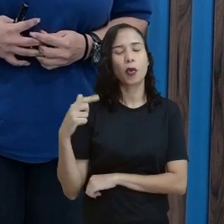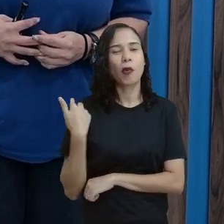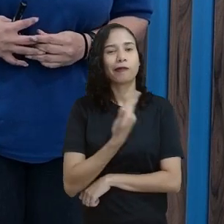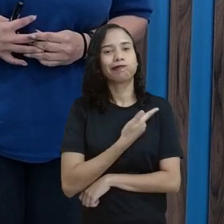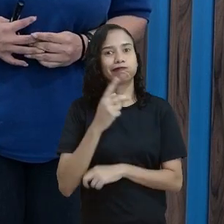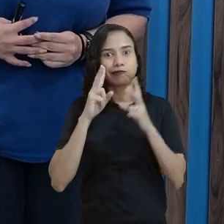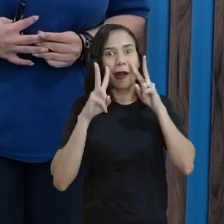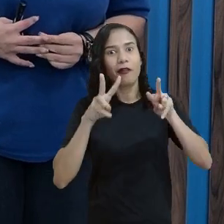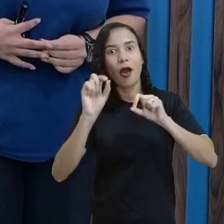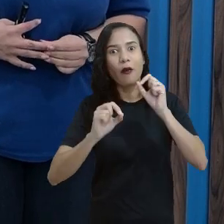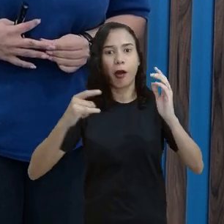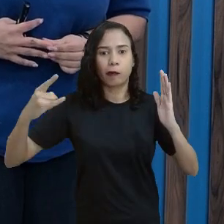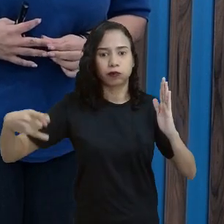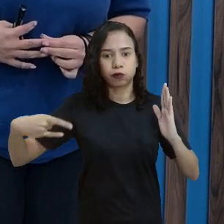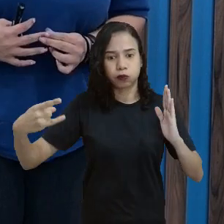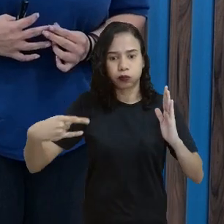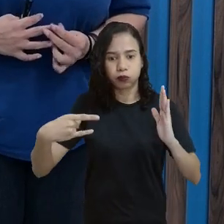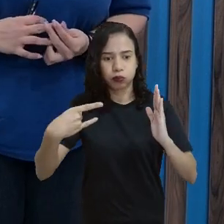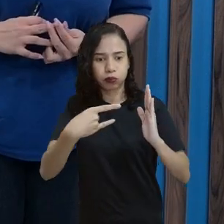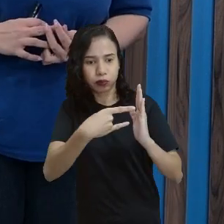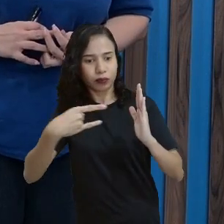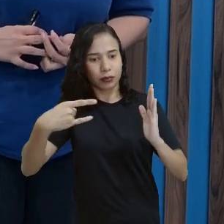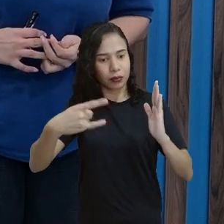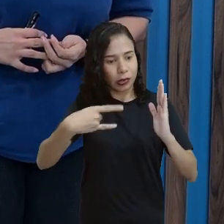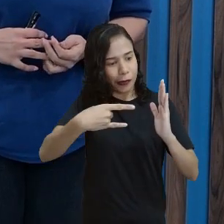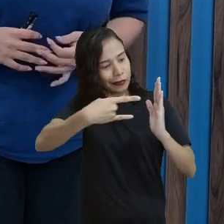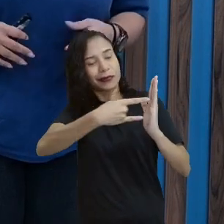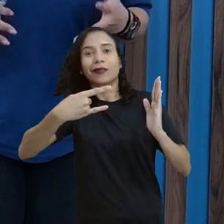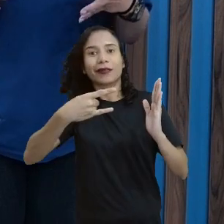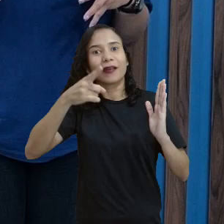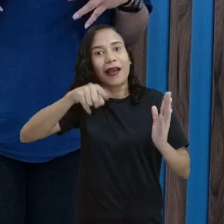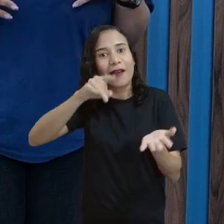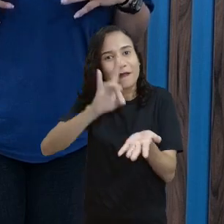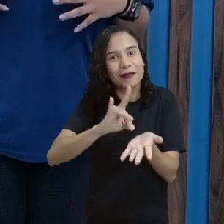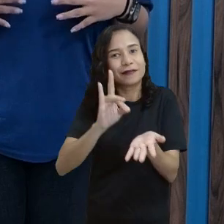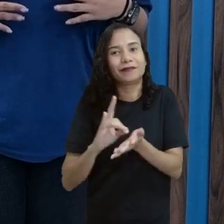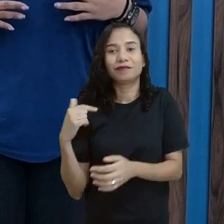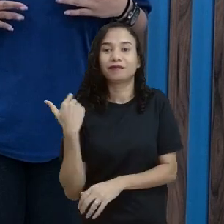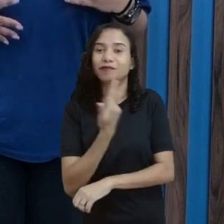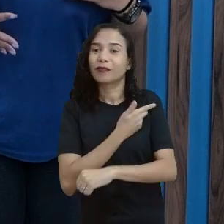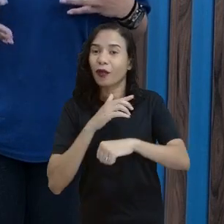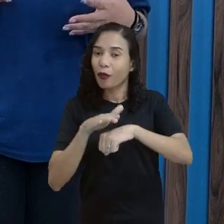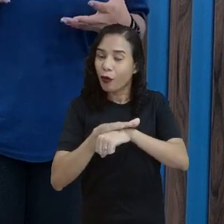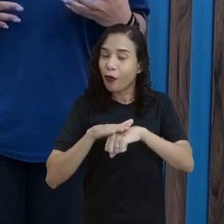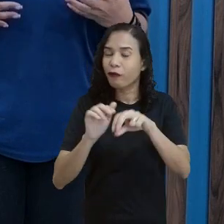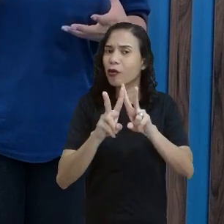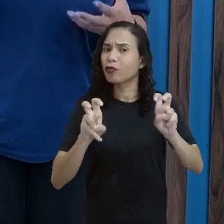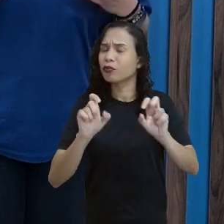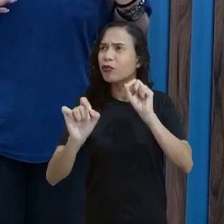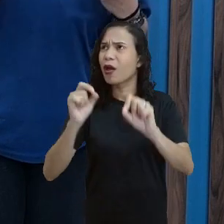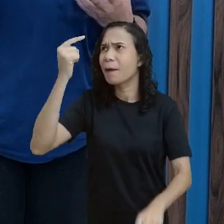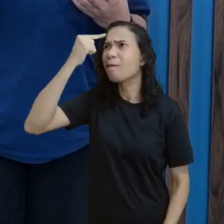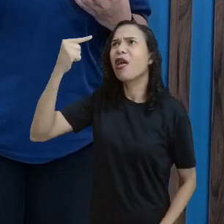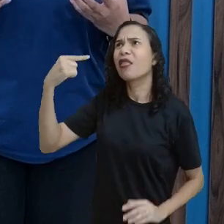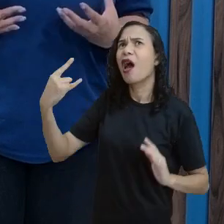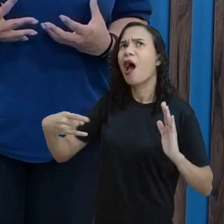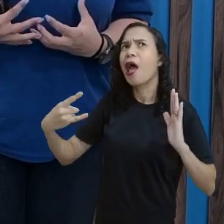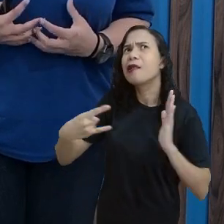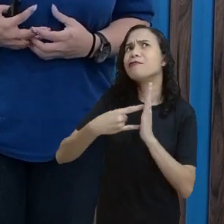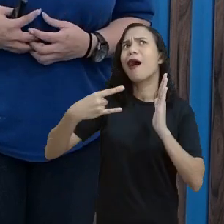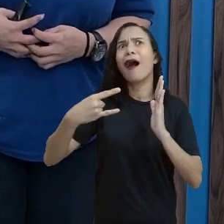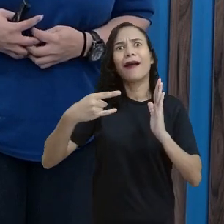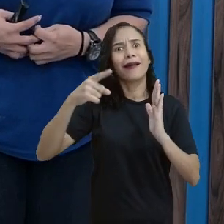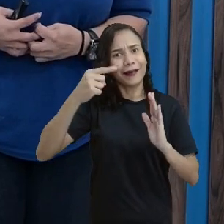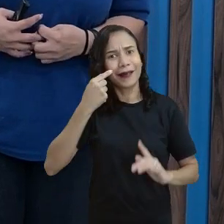ver magnetismo. Pois é, pessoal. Quando a gente fala de magnetismo, a gente já pensa em quê? Imã, né?